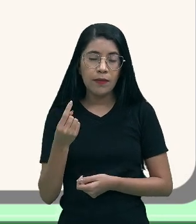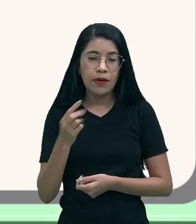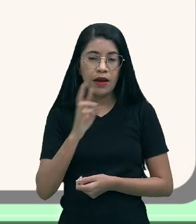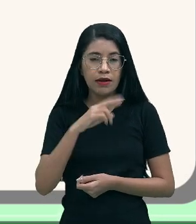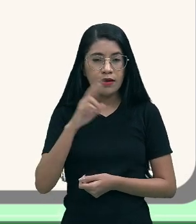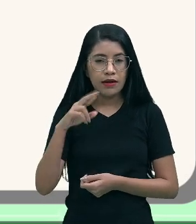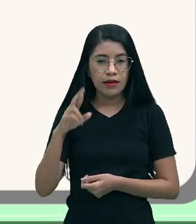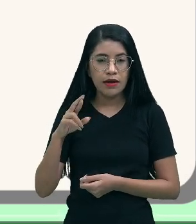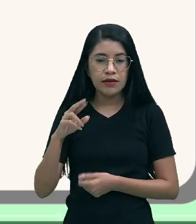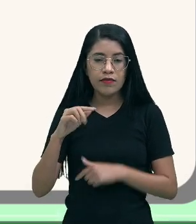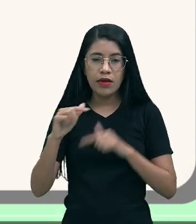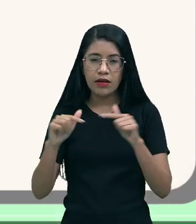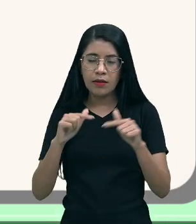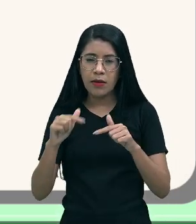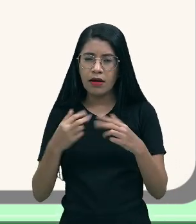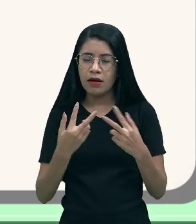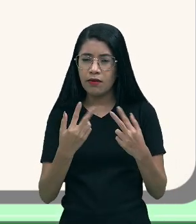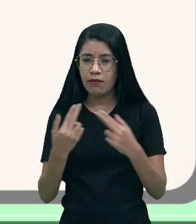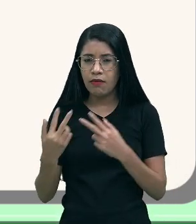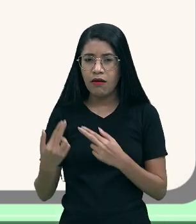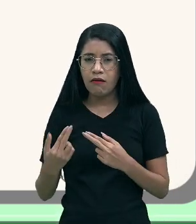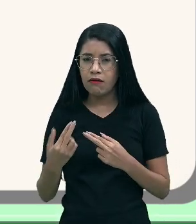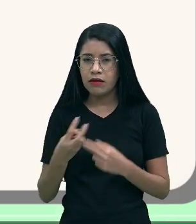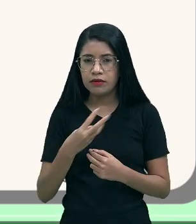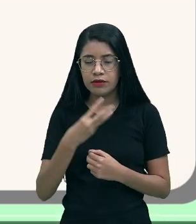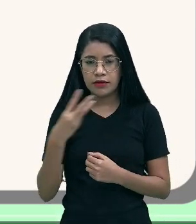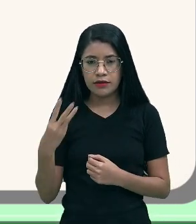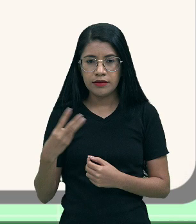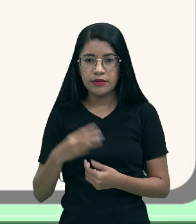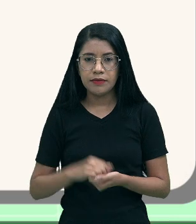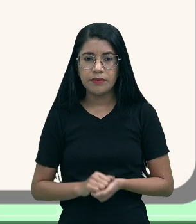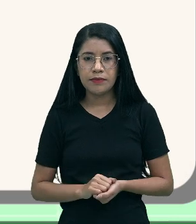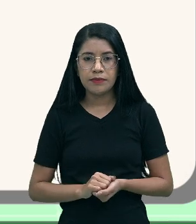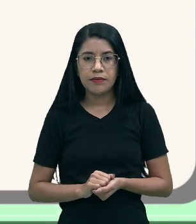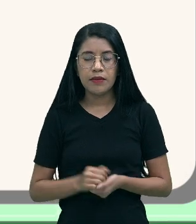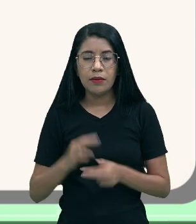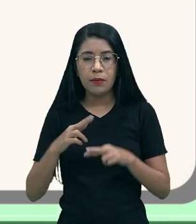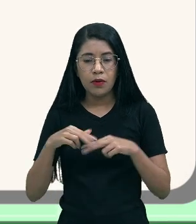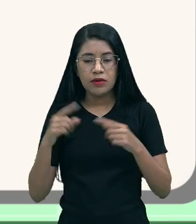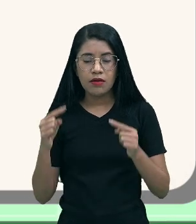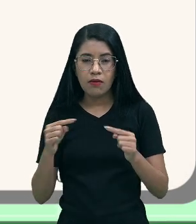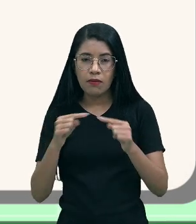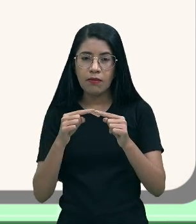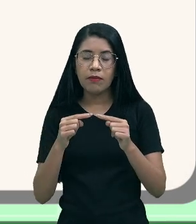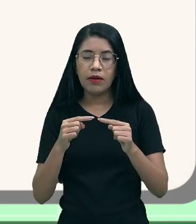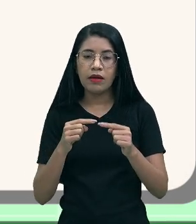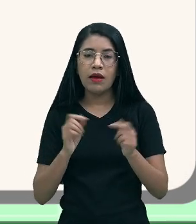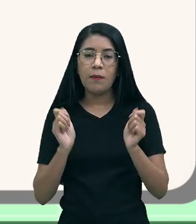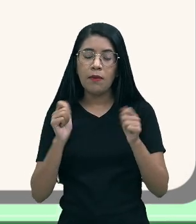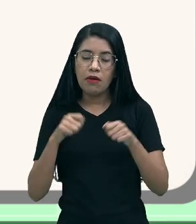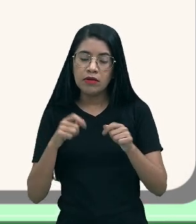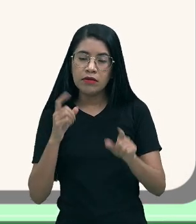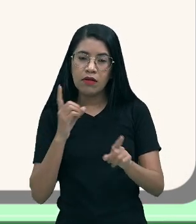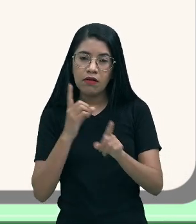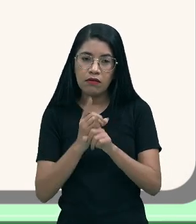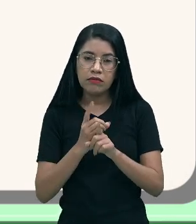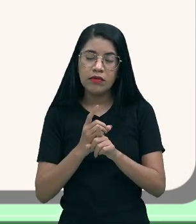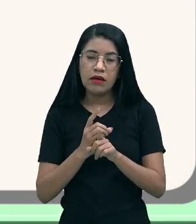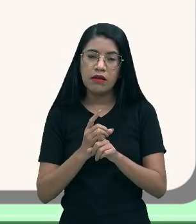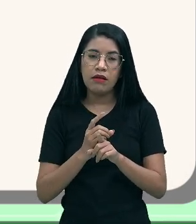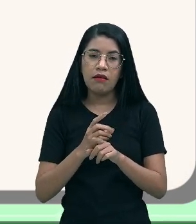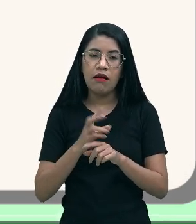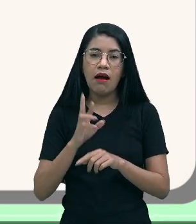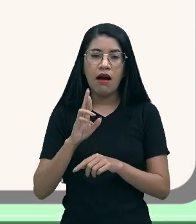mesmo trabalho que essas três juntas. Por isso que a gente chama de resistência equivalente. Para que eu possa, então, encontrar a